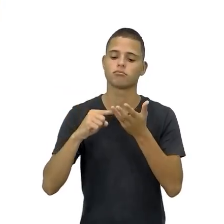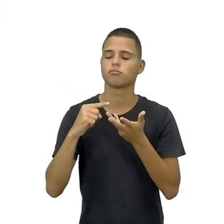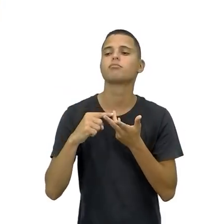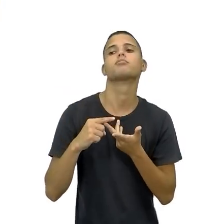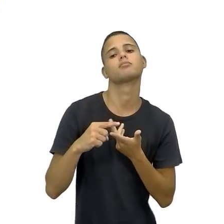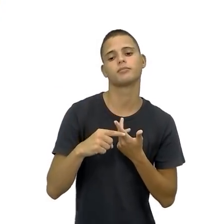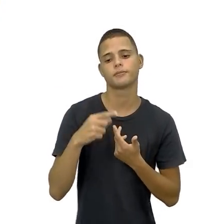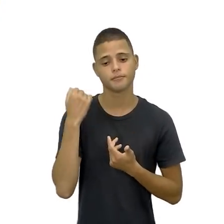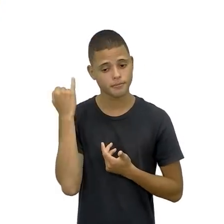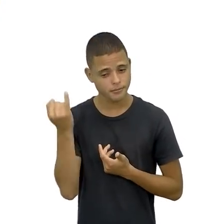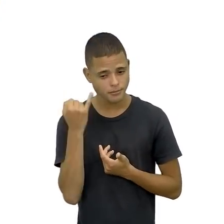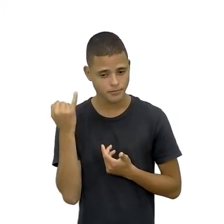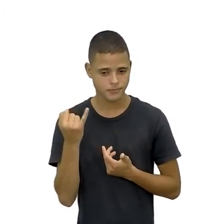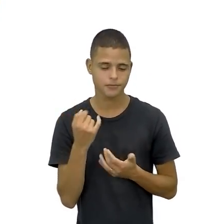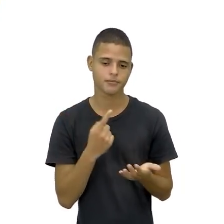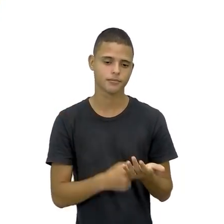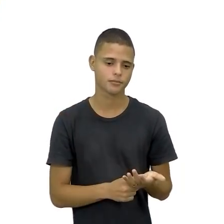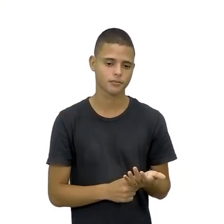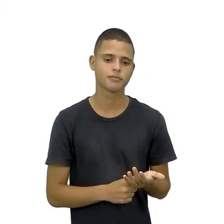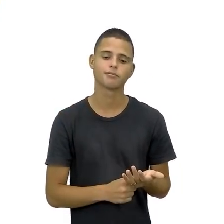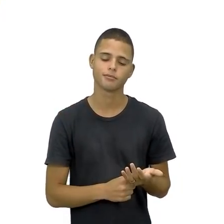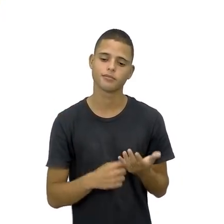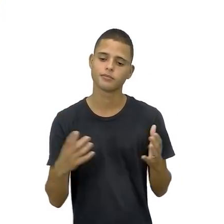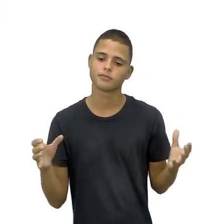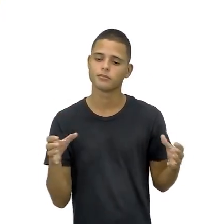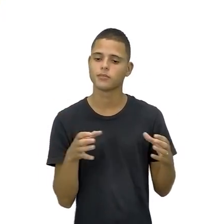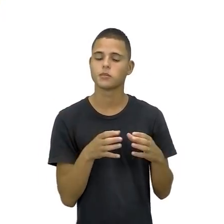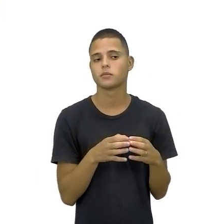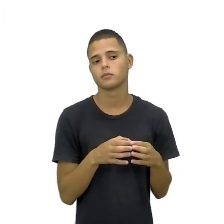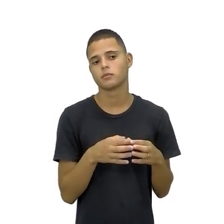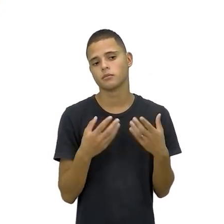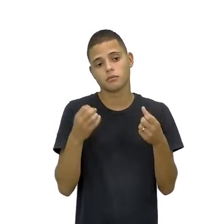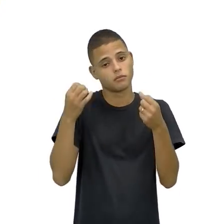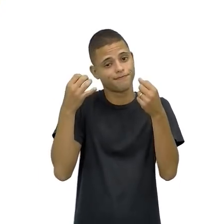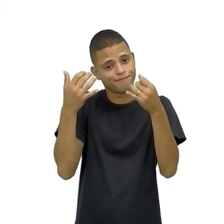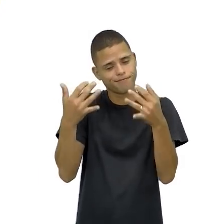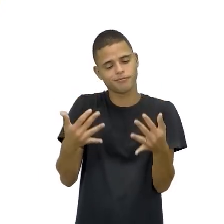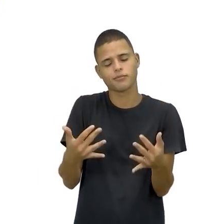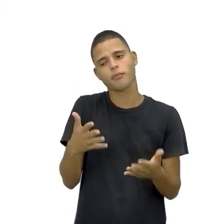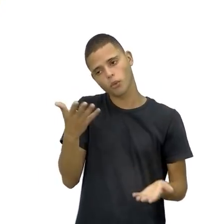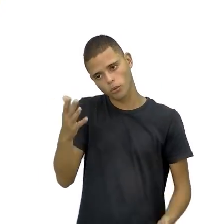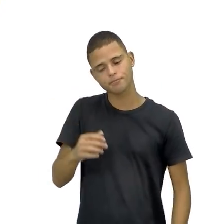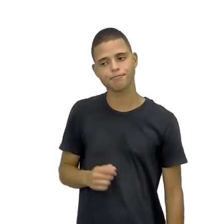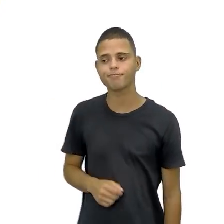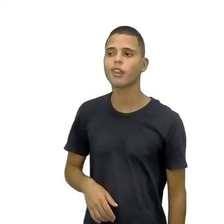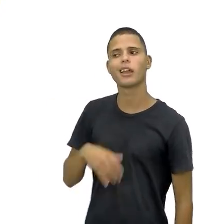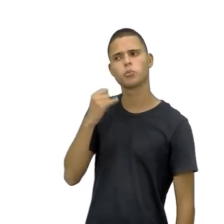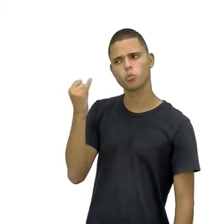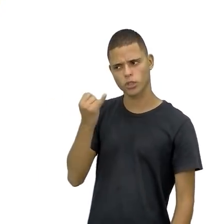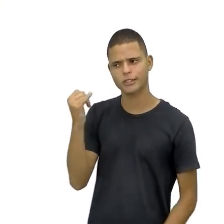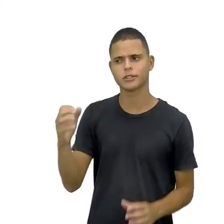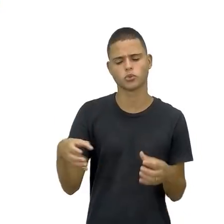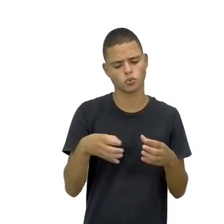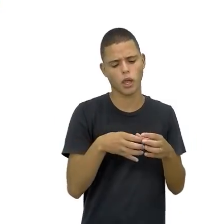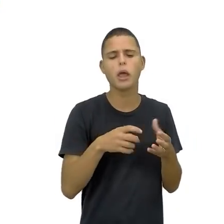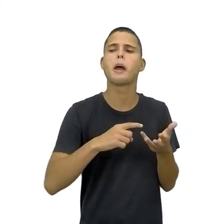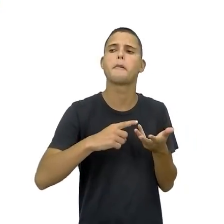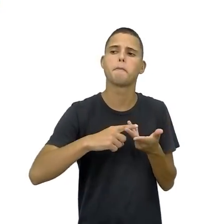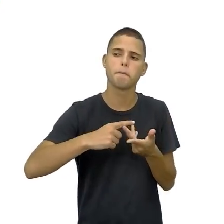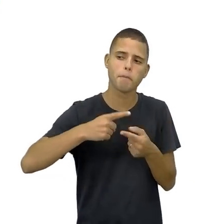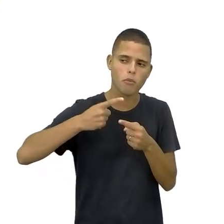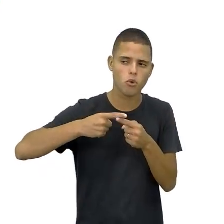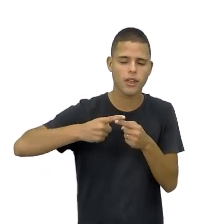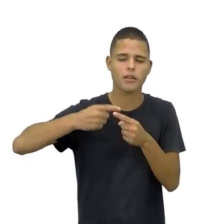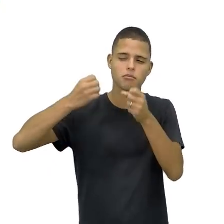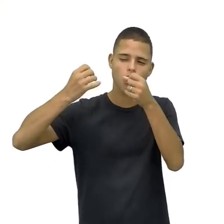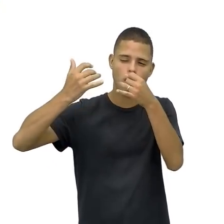né? Estabelecer esse agrupamento, né? O quanto que cada um pode colaborar com o outro, e sempre pensando